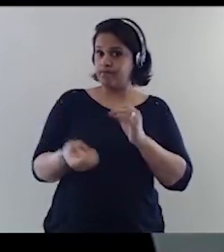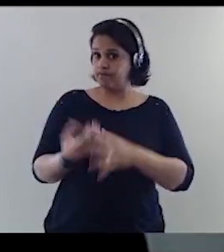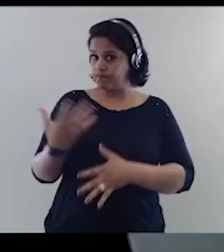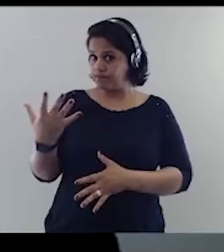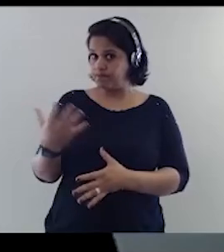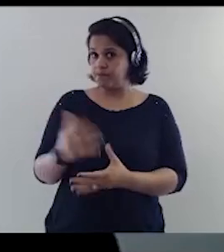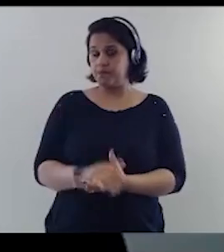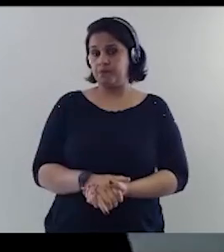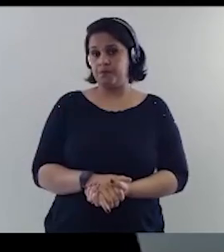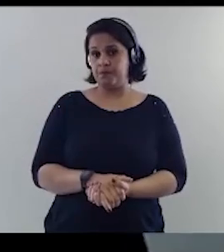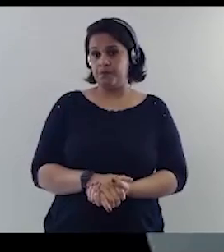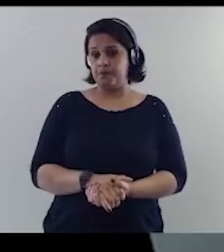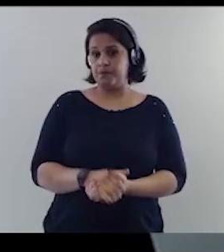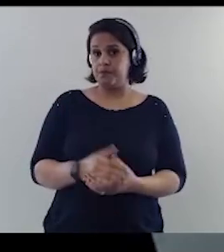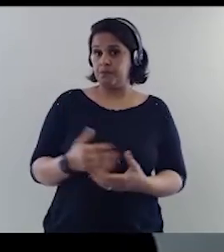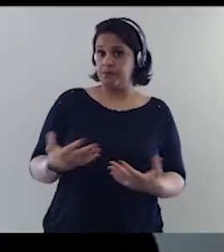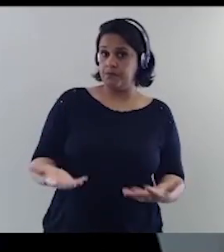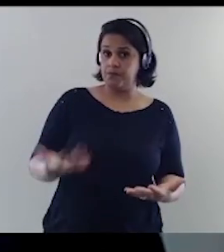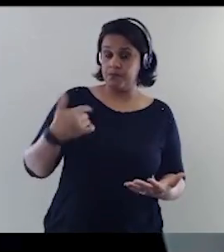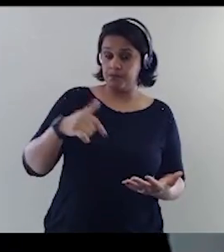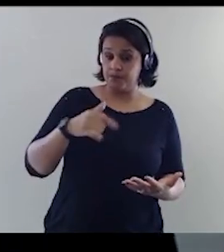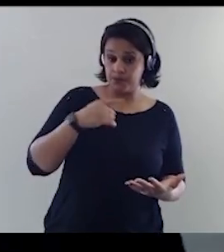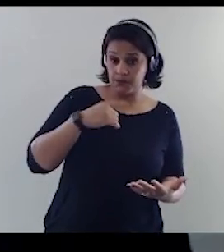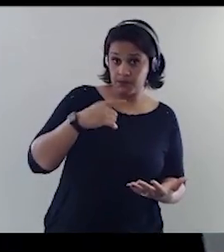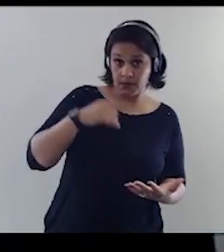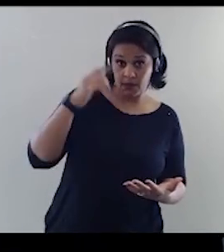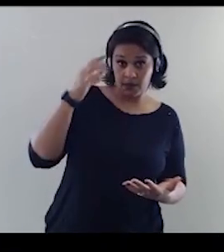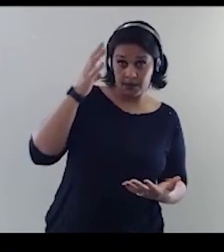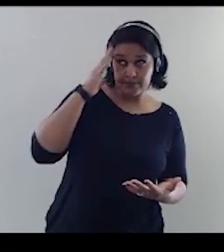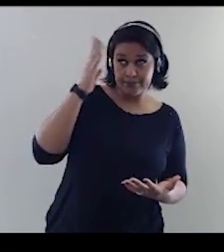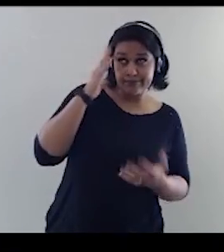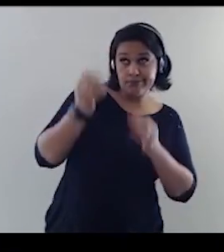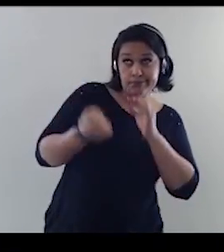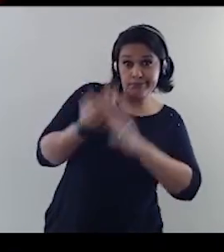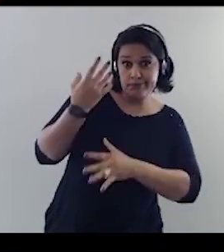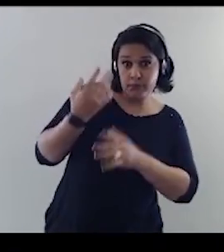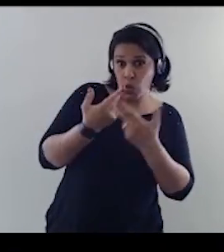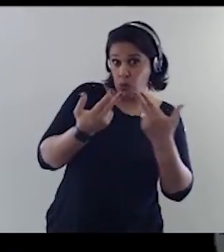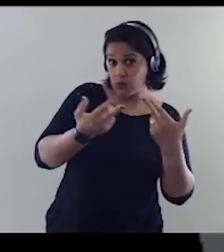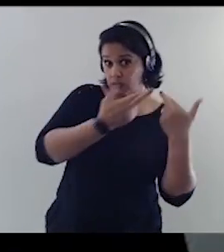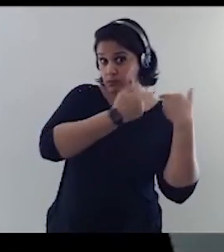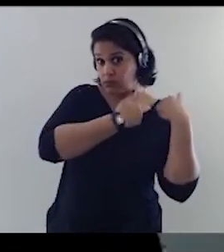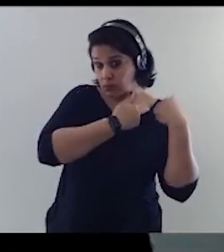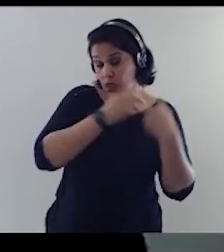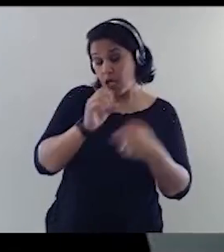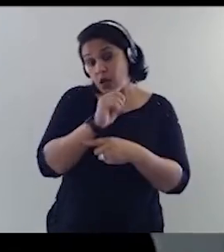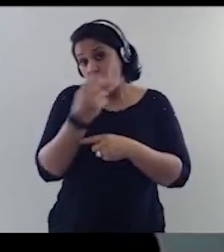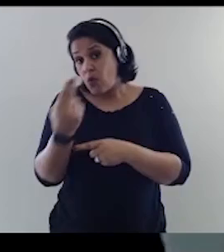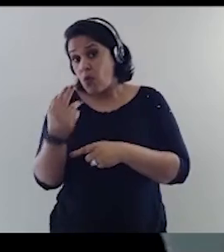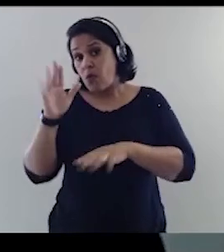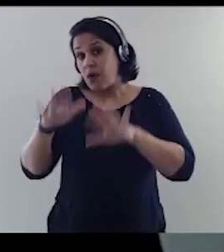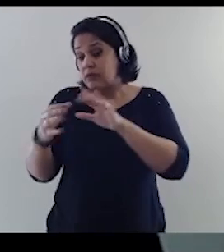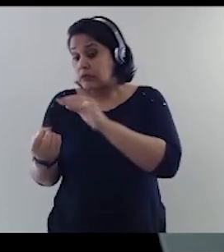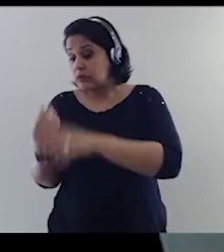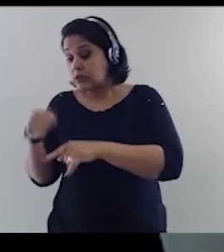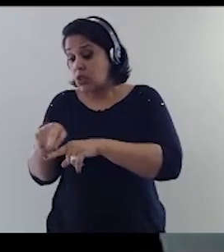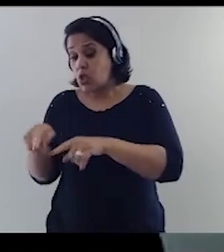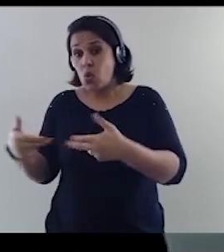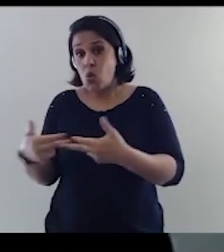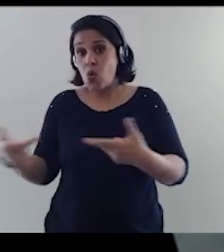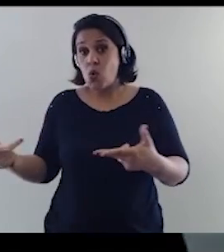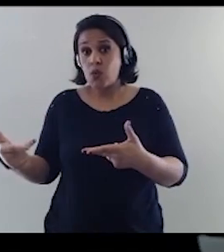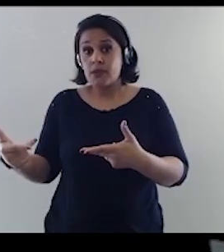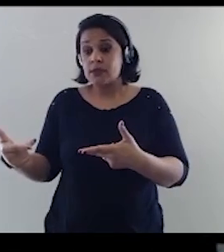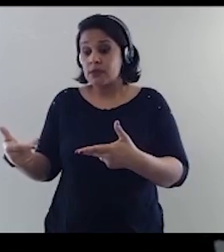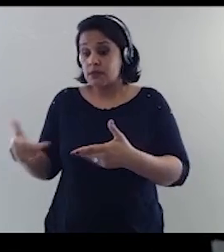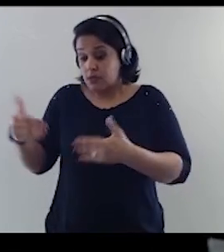E, portanto, ou impressiona pela criatividade responsável, ou, por vezes, cria novos precedentes a partir